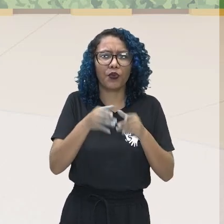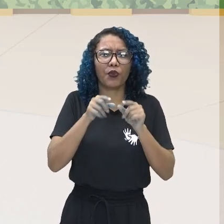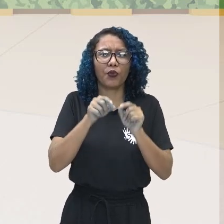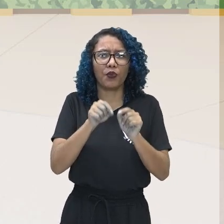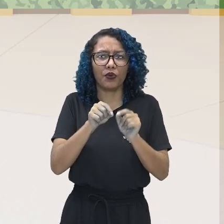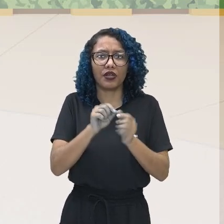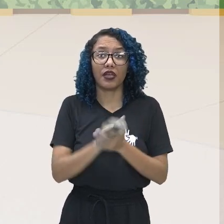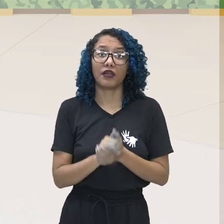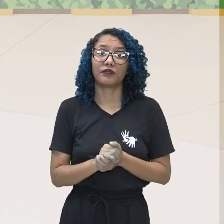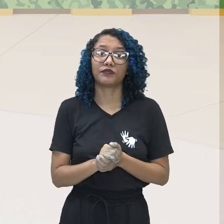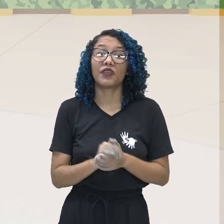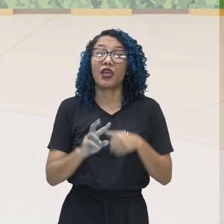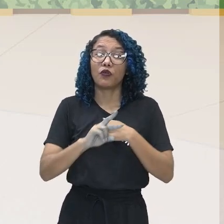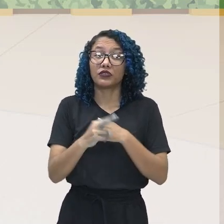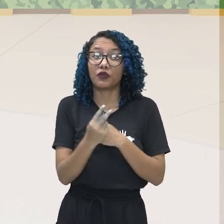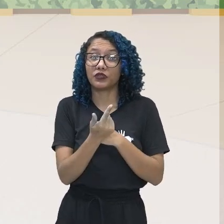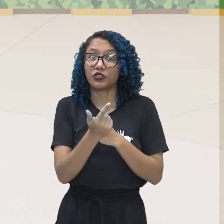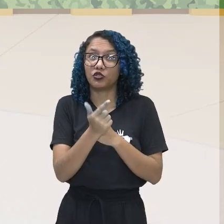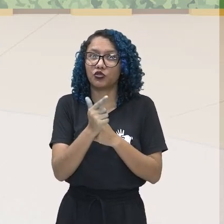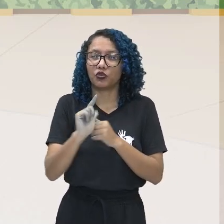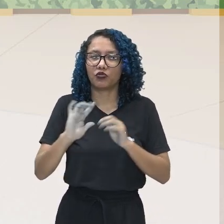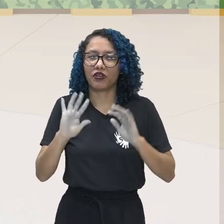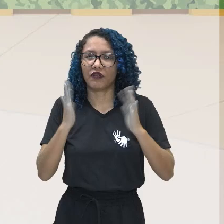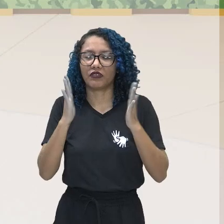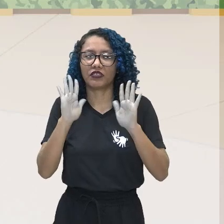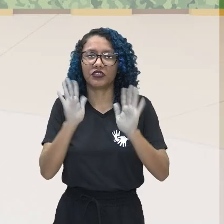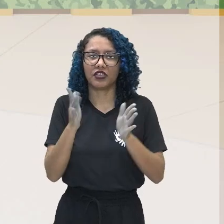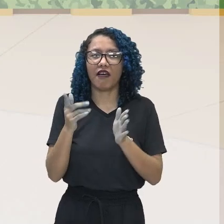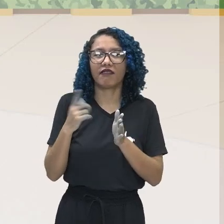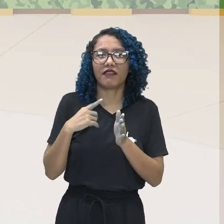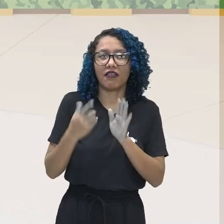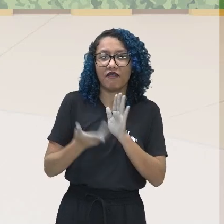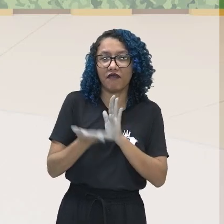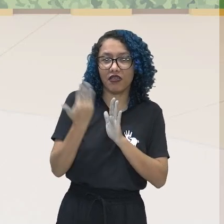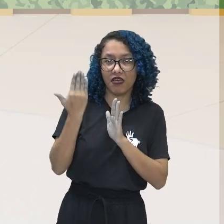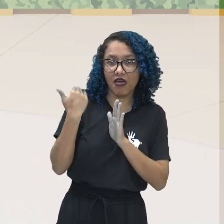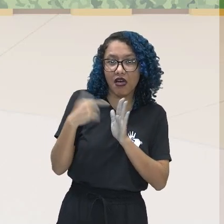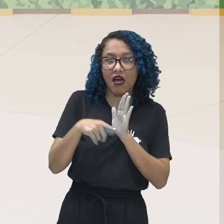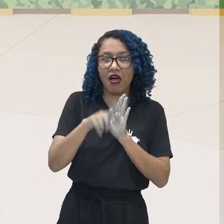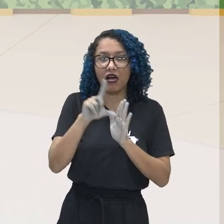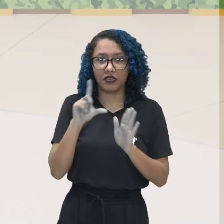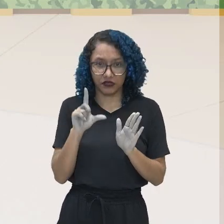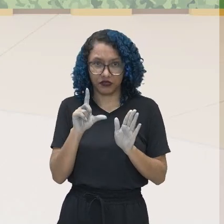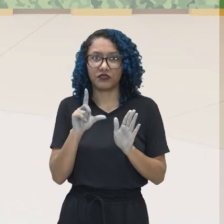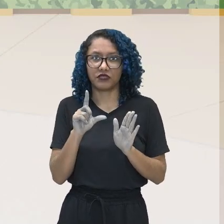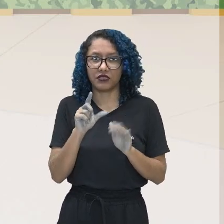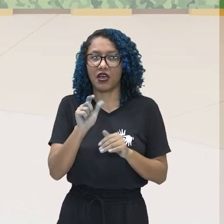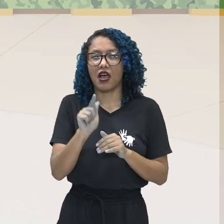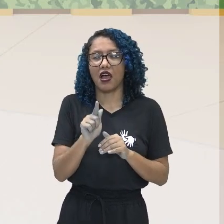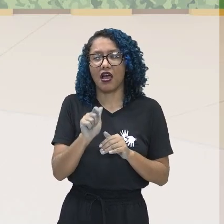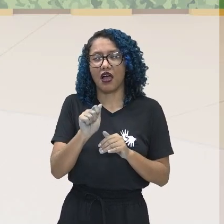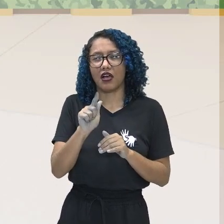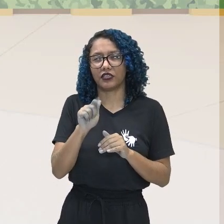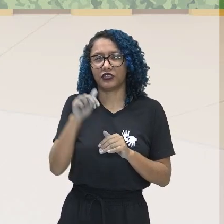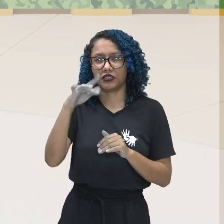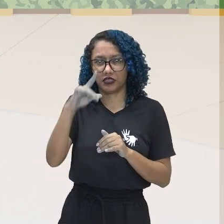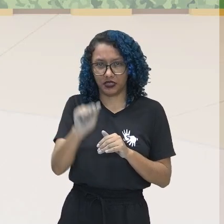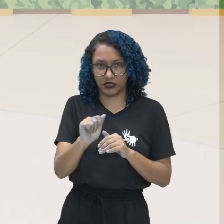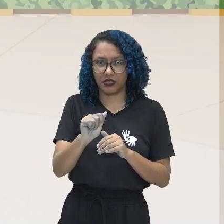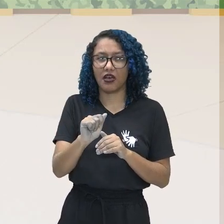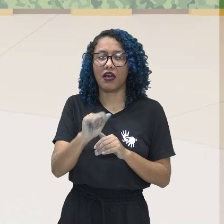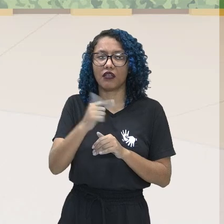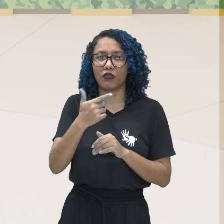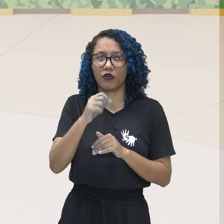outro evento que nós tivemos, que é a Agenda 2015. Dê uma olhada. Na Agenda 2015, nós tínhamos